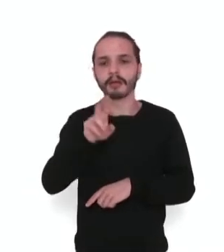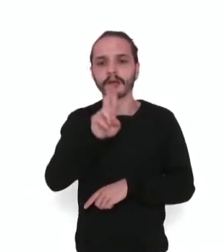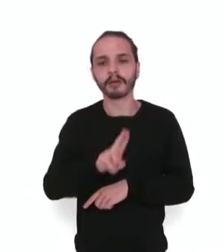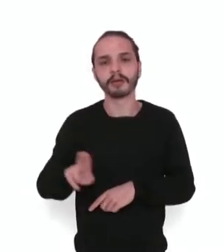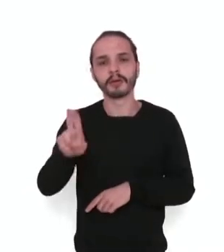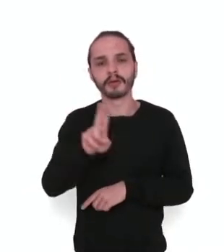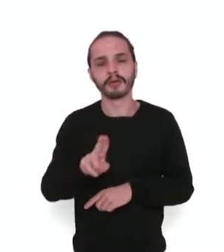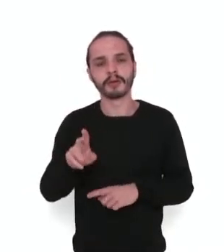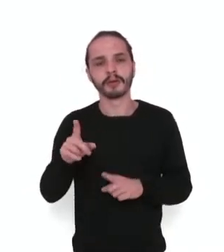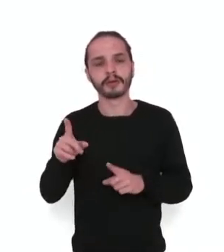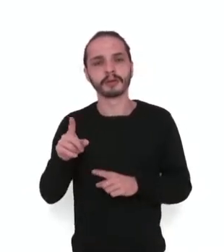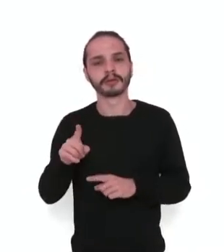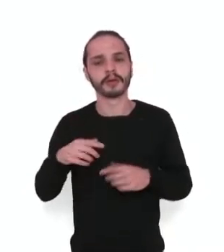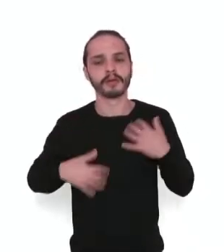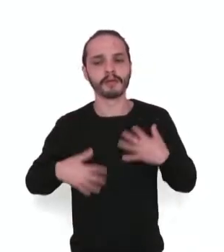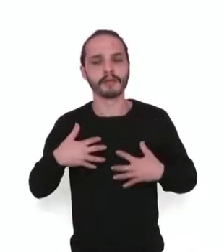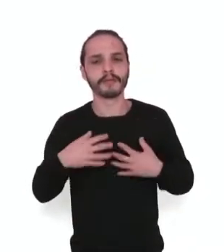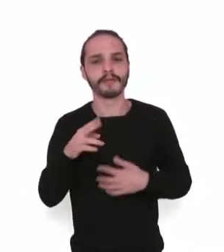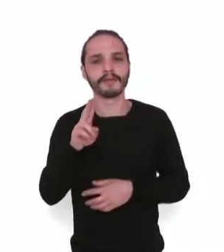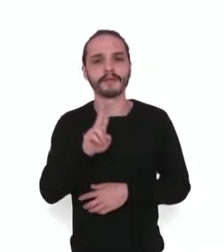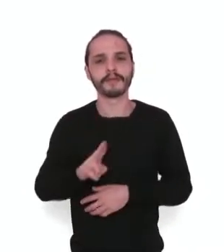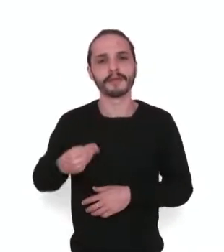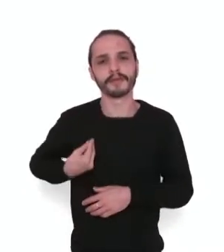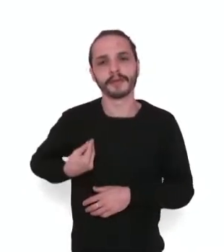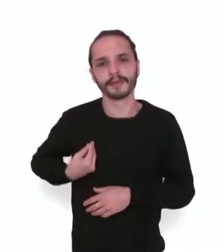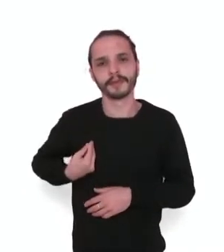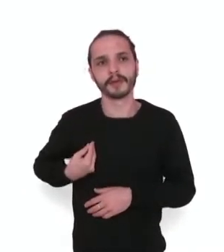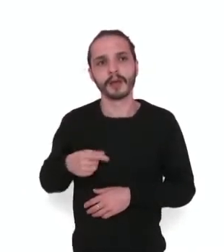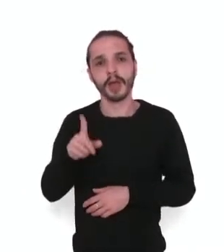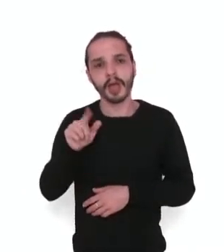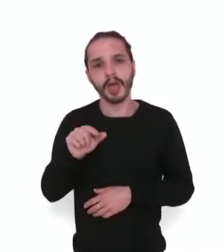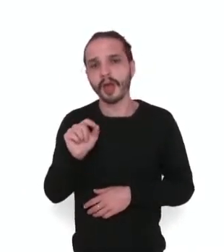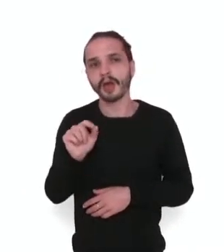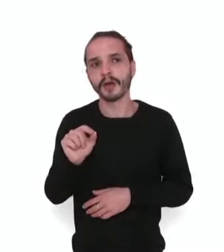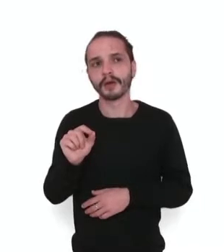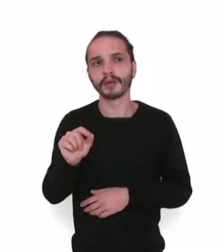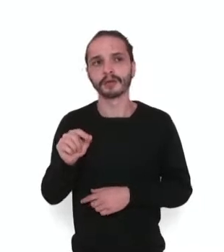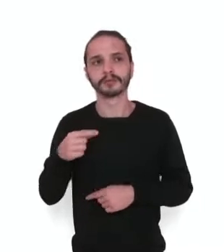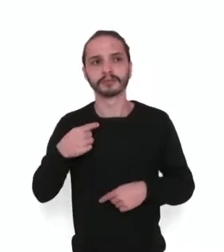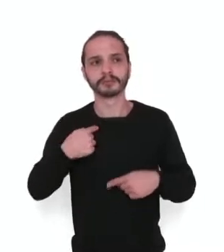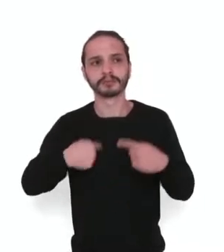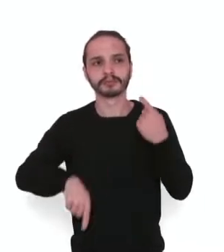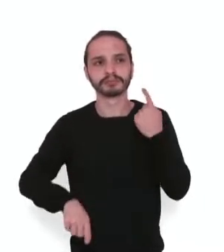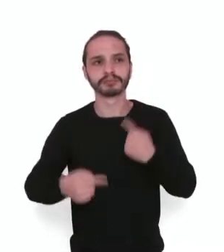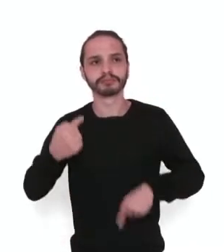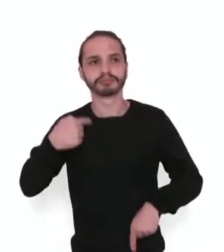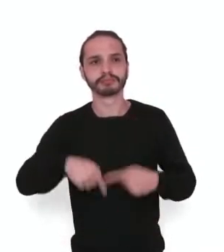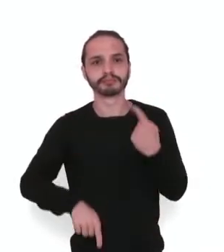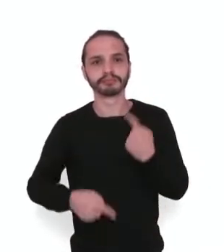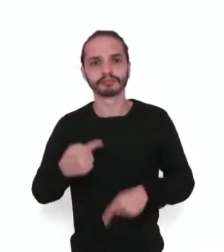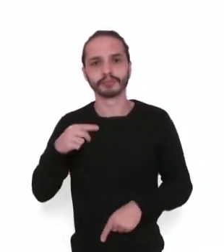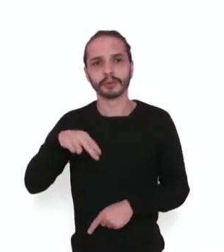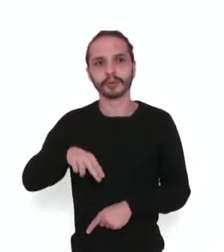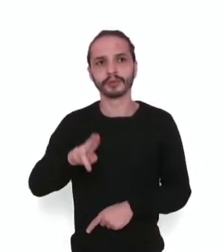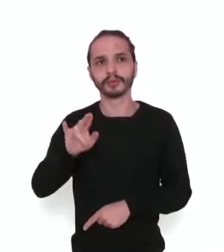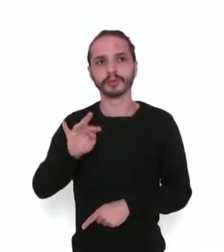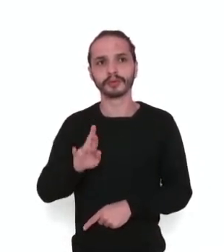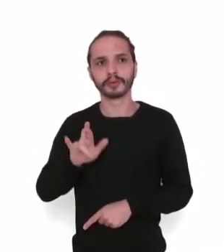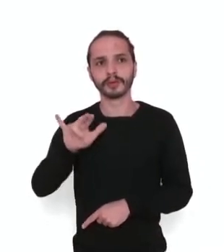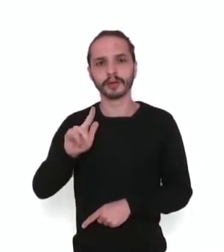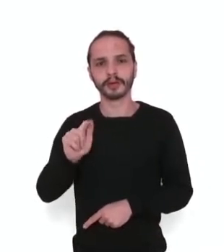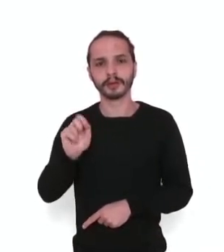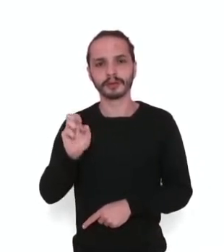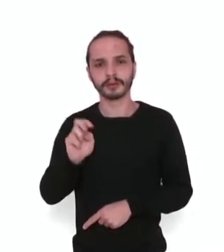pelos organismos vivos. Esse fenômeno é conhecido como ciclagem de nutrientes. São exemplos os ciclos